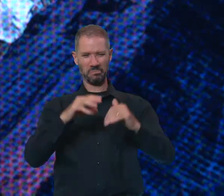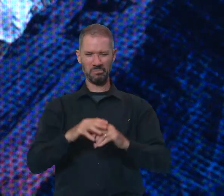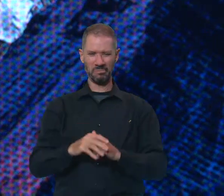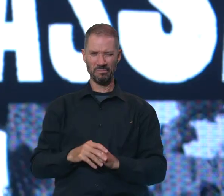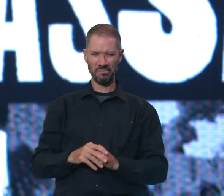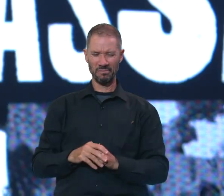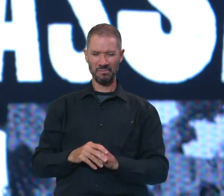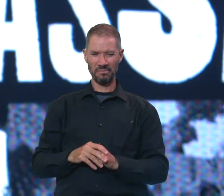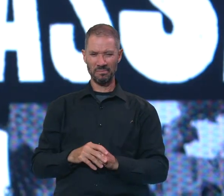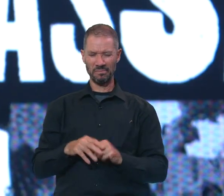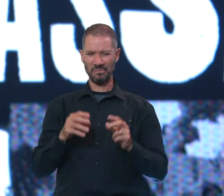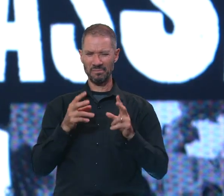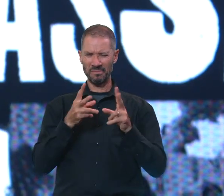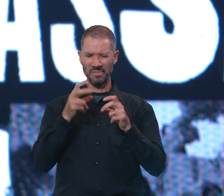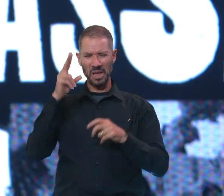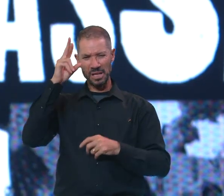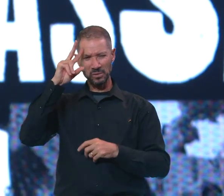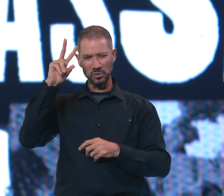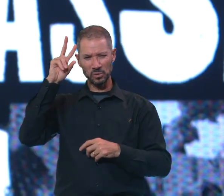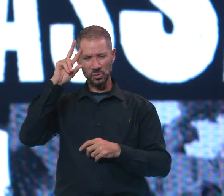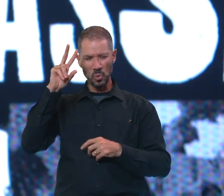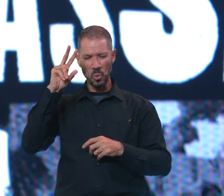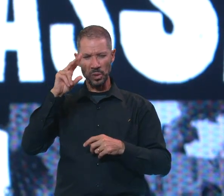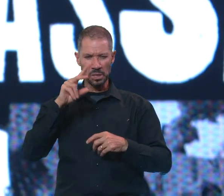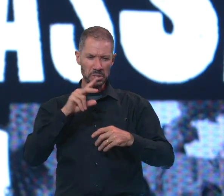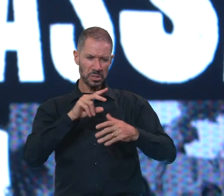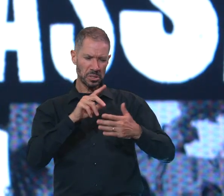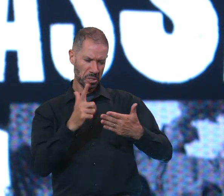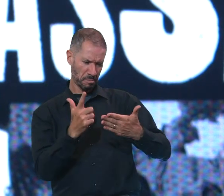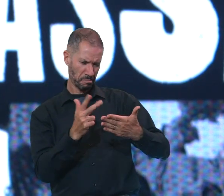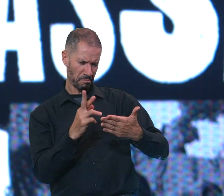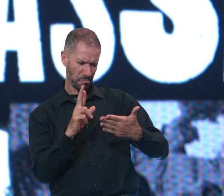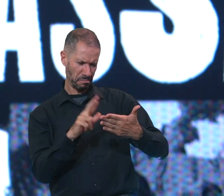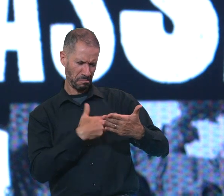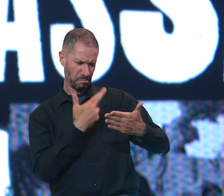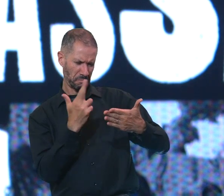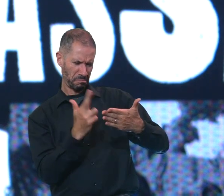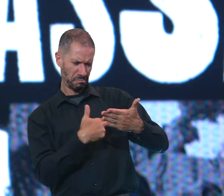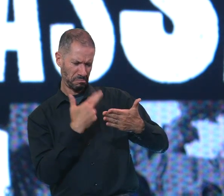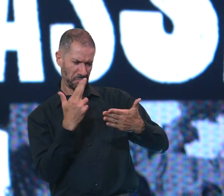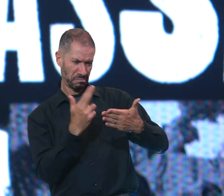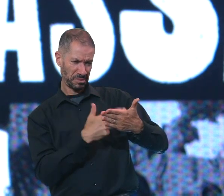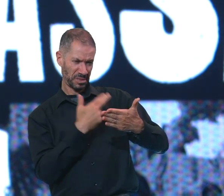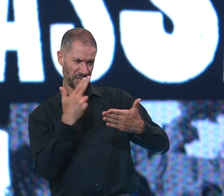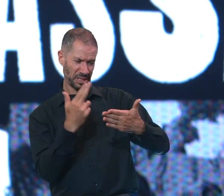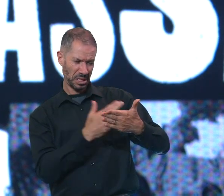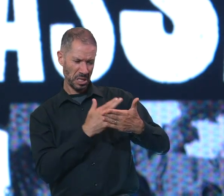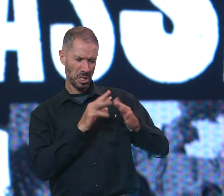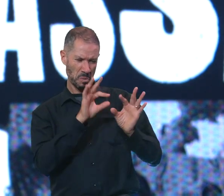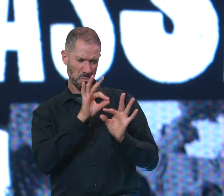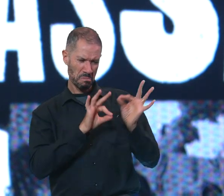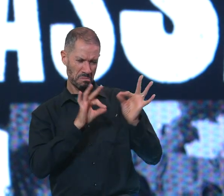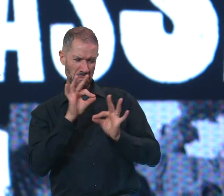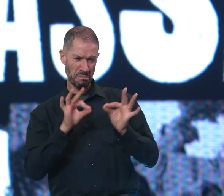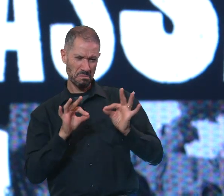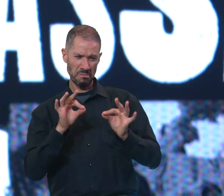Quando eu olho, por exemplo, até para a história de quadrinhos, gente. Entre tantos super-heróis criados por aí afora, sabe o que existe